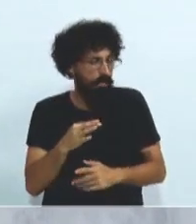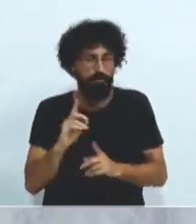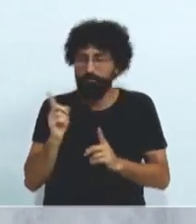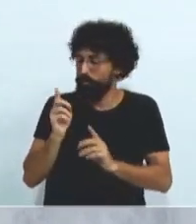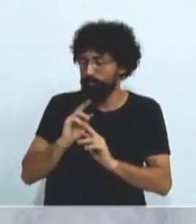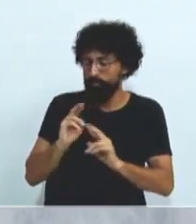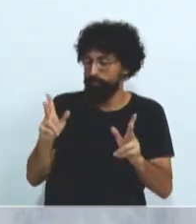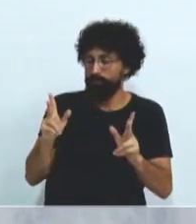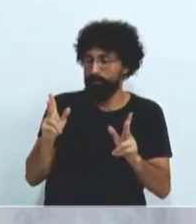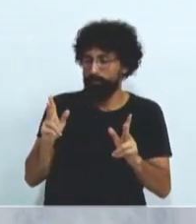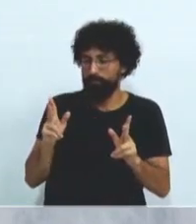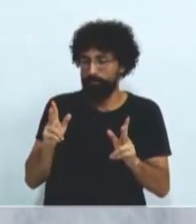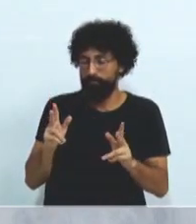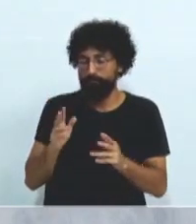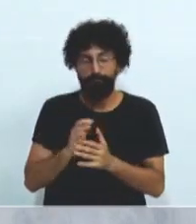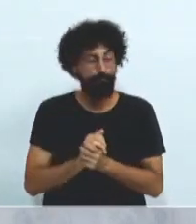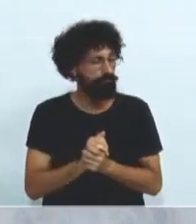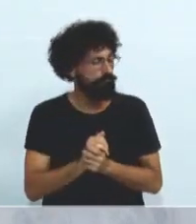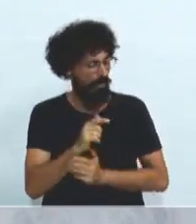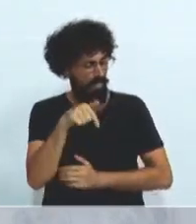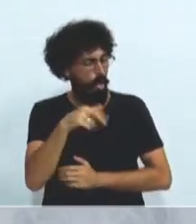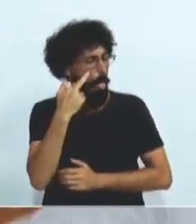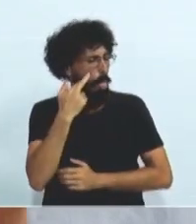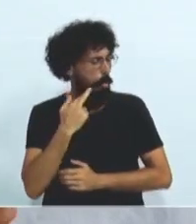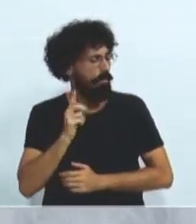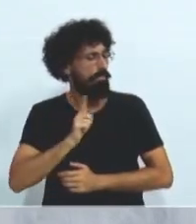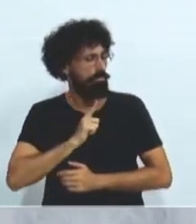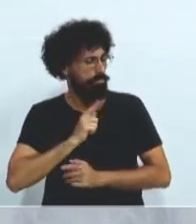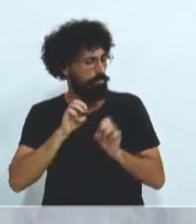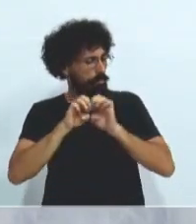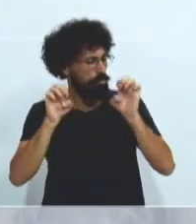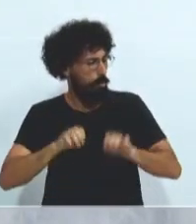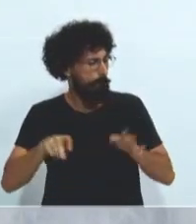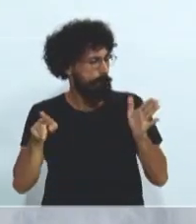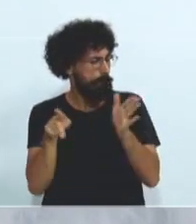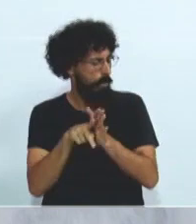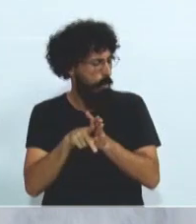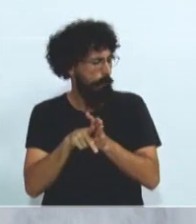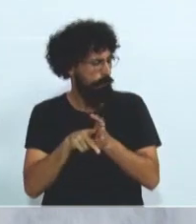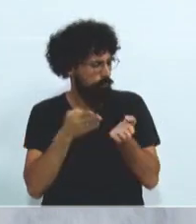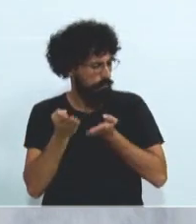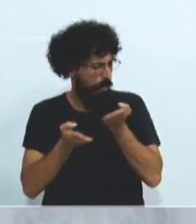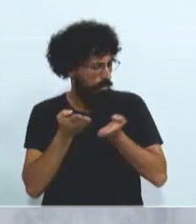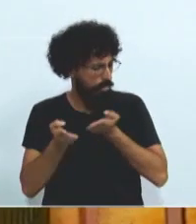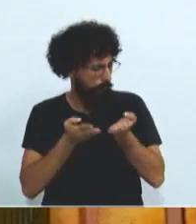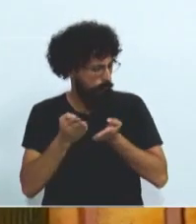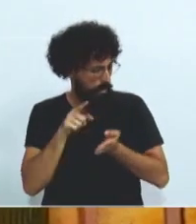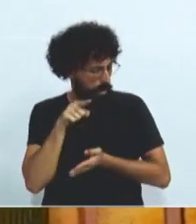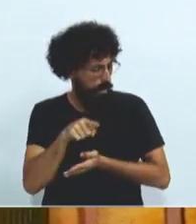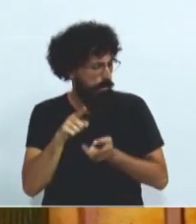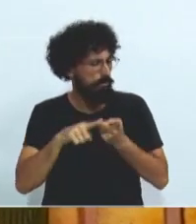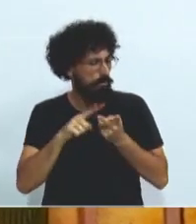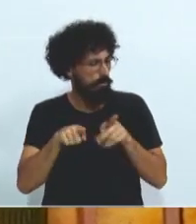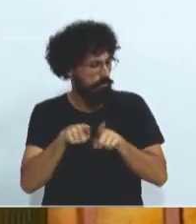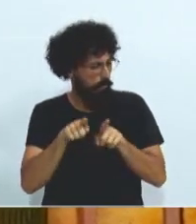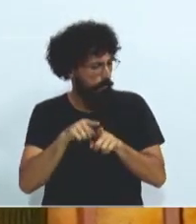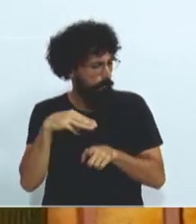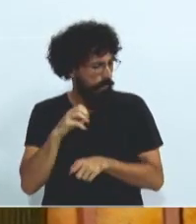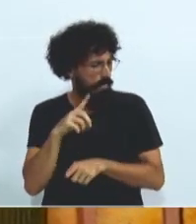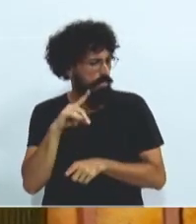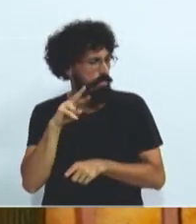em Rondônia, tanto para tratamento desse tipo de câncer, quanto para o transplante, doutora? A gente faz o tratamento com